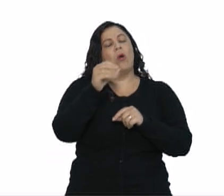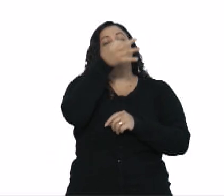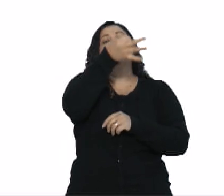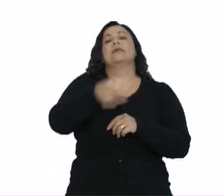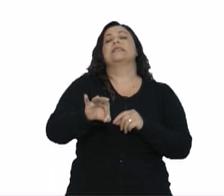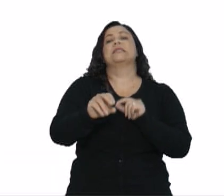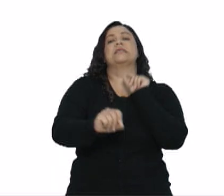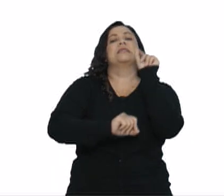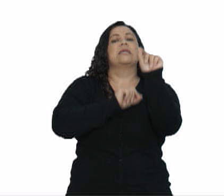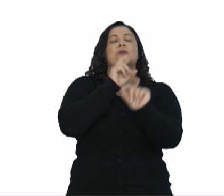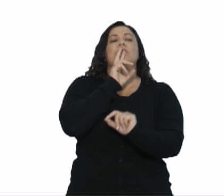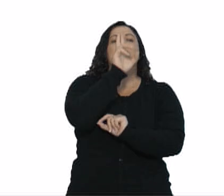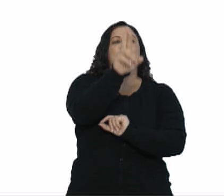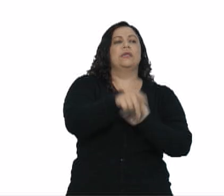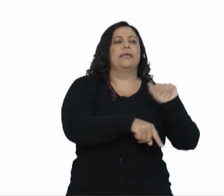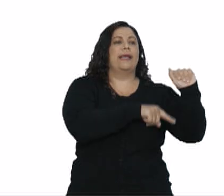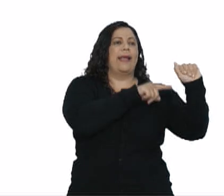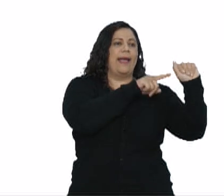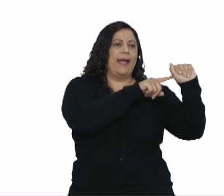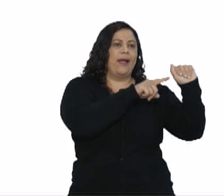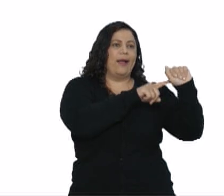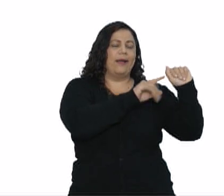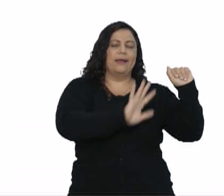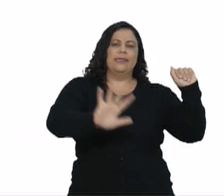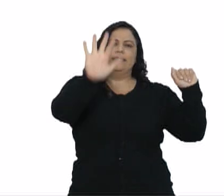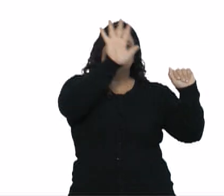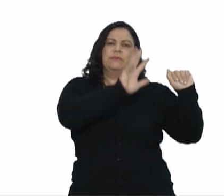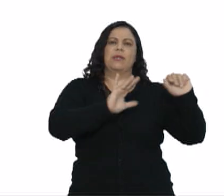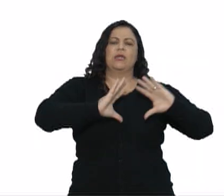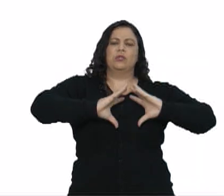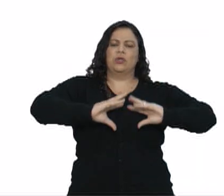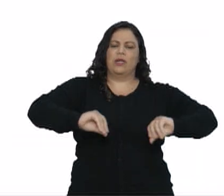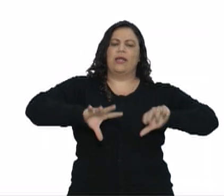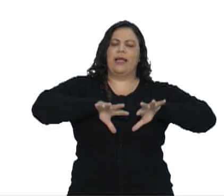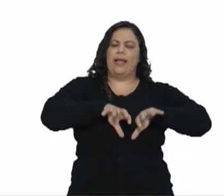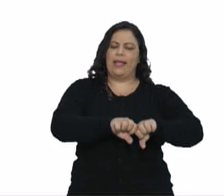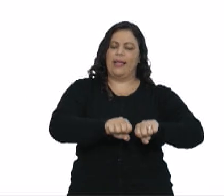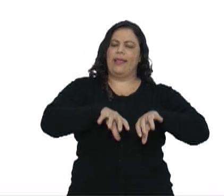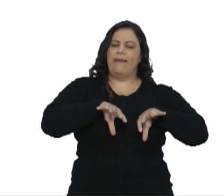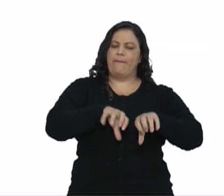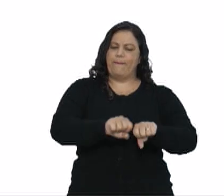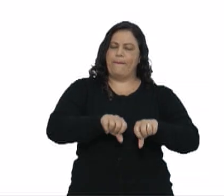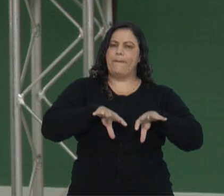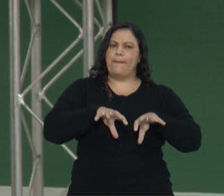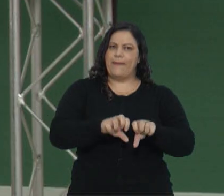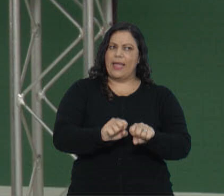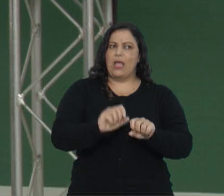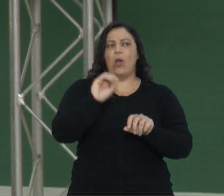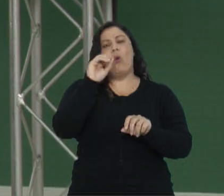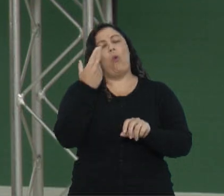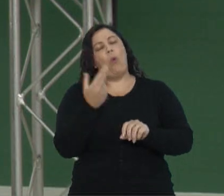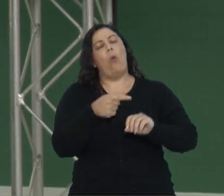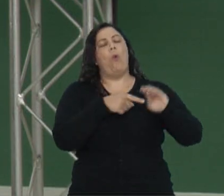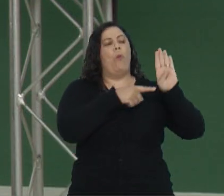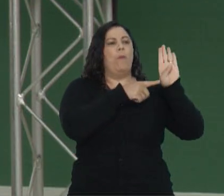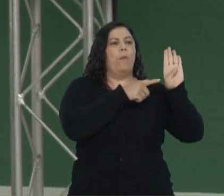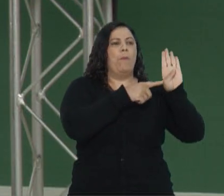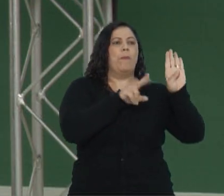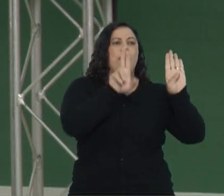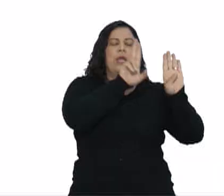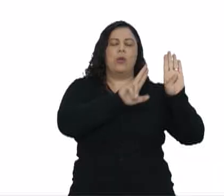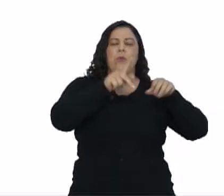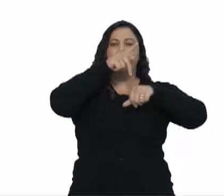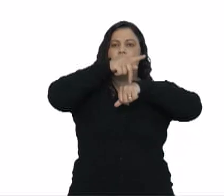afirmar que as imagens eram de barro cozido ou que se usavam pedra-sabão. Tempo para você,